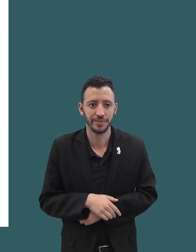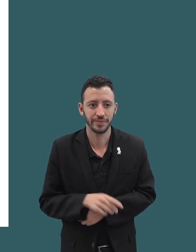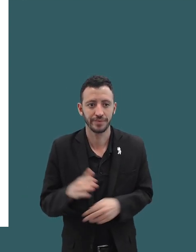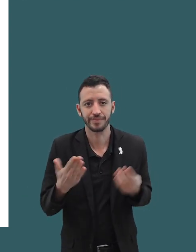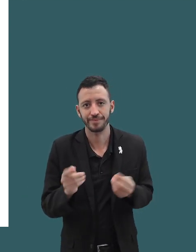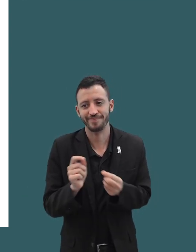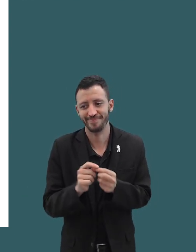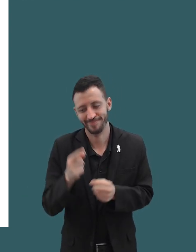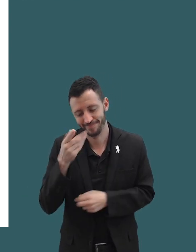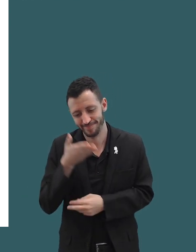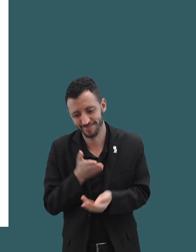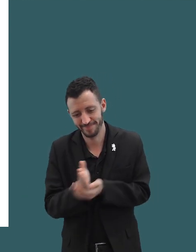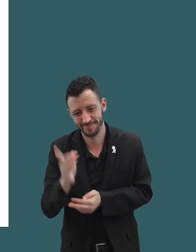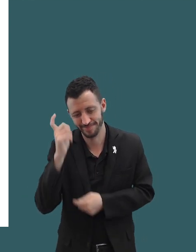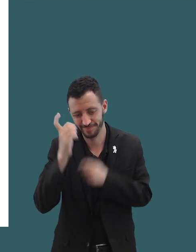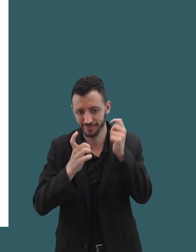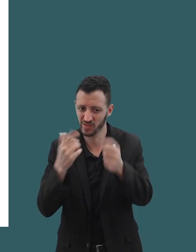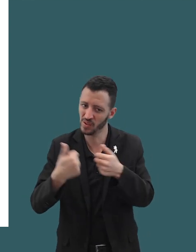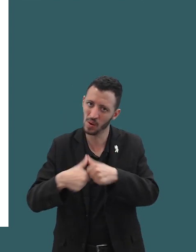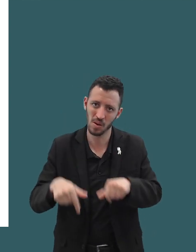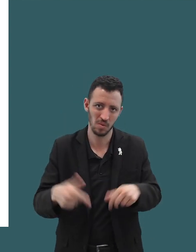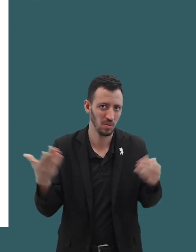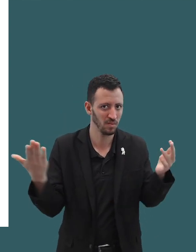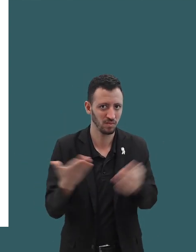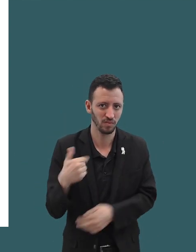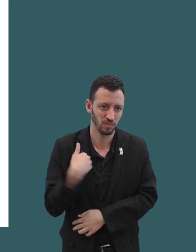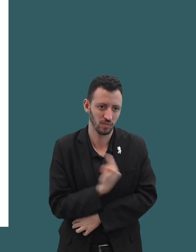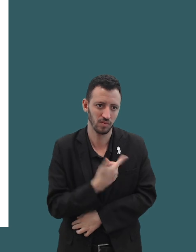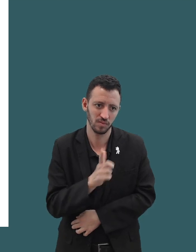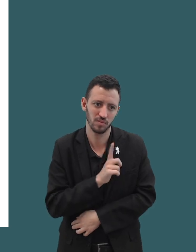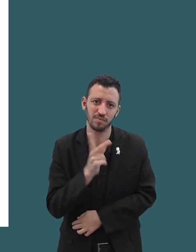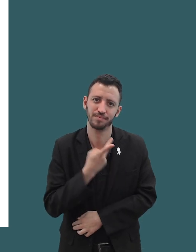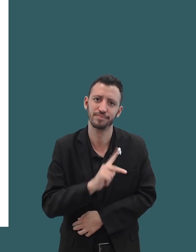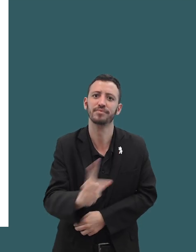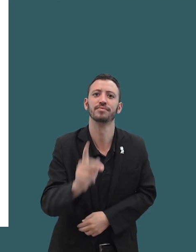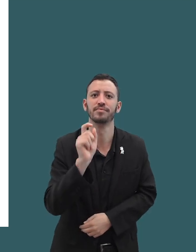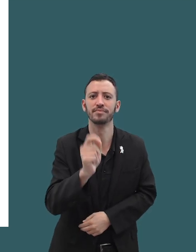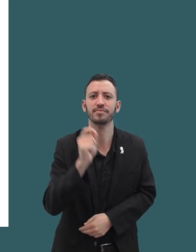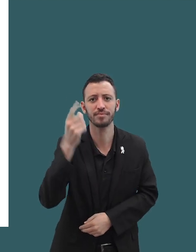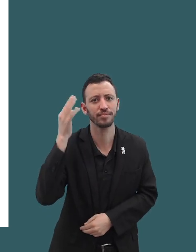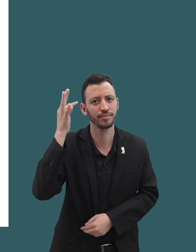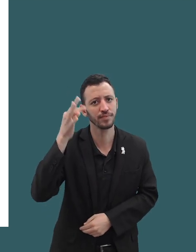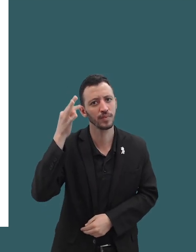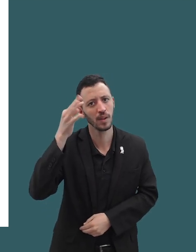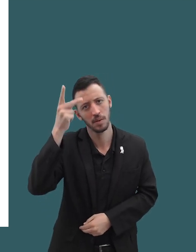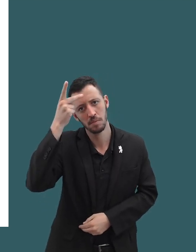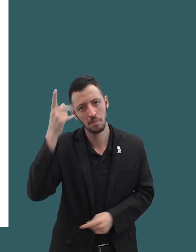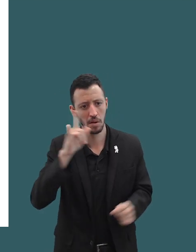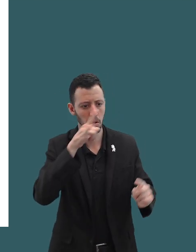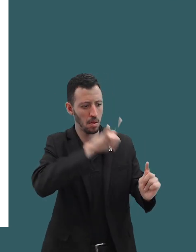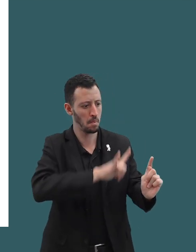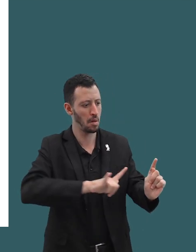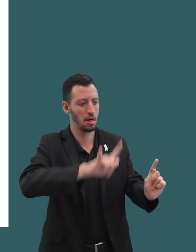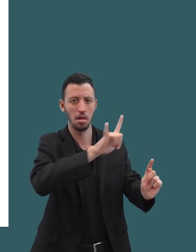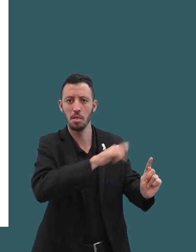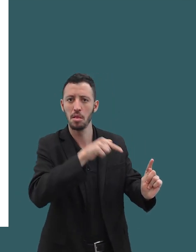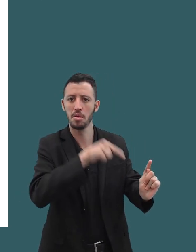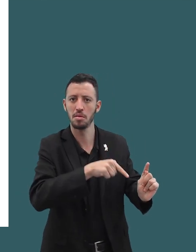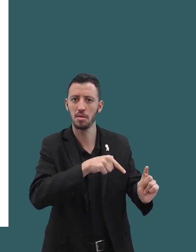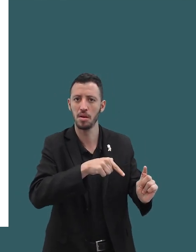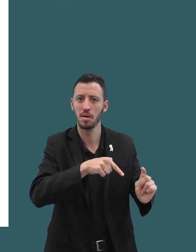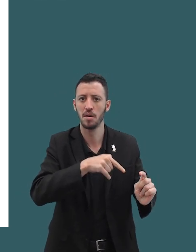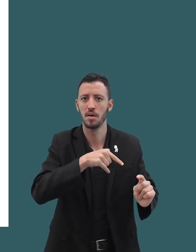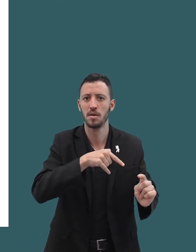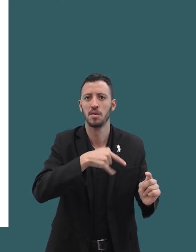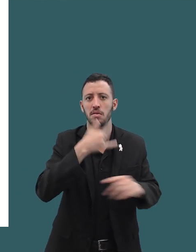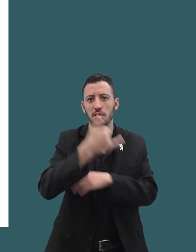uma preocupação que não é de hoje, né? Nós temos desde sempre as teorias da manipulação da mídia, né? Quem lê os